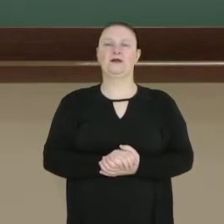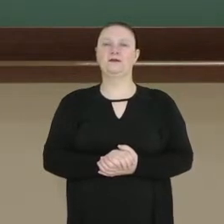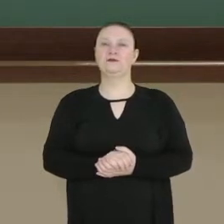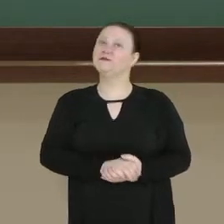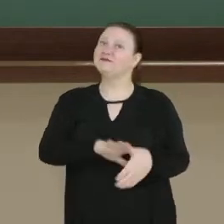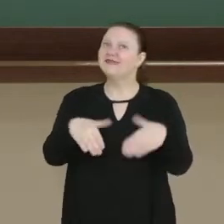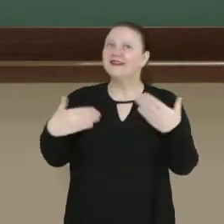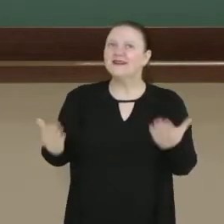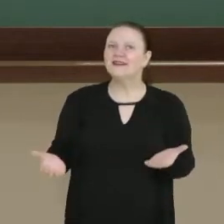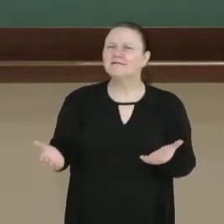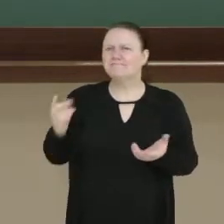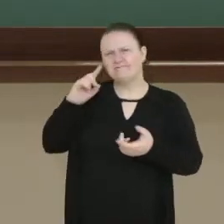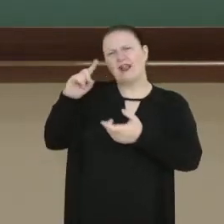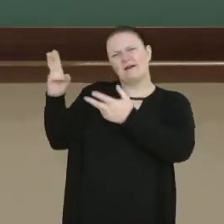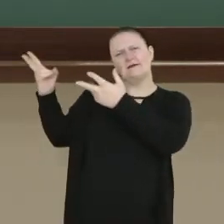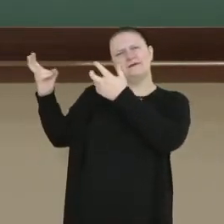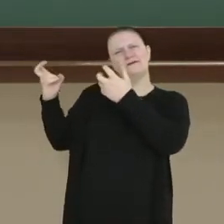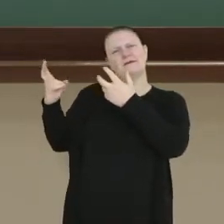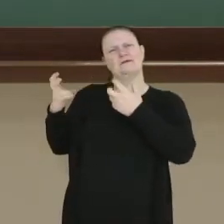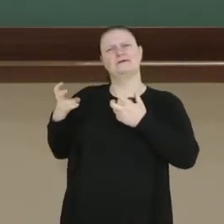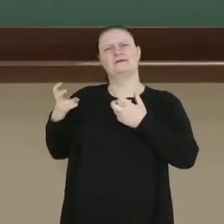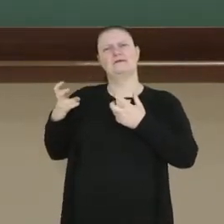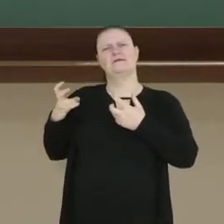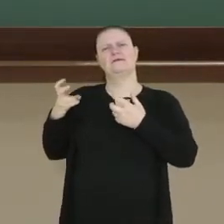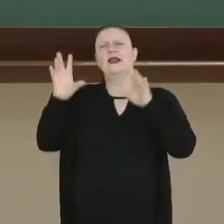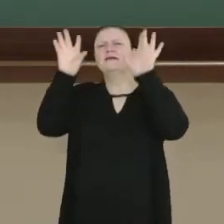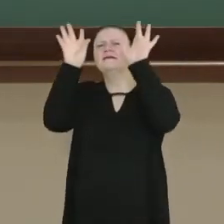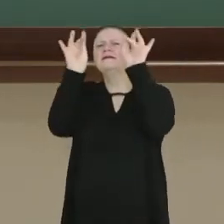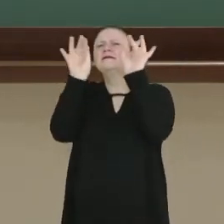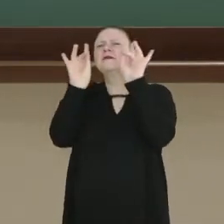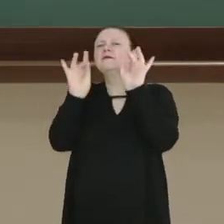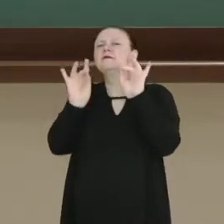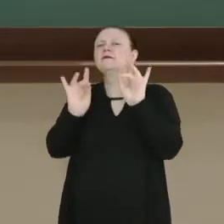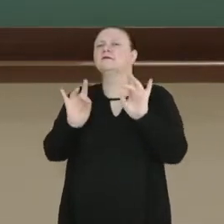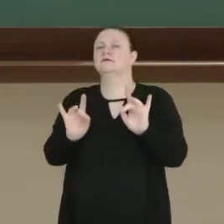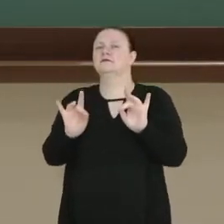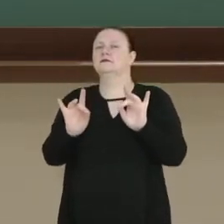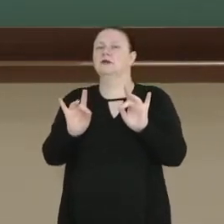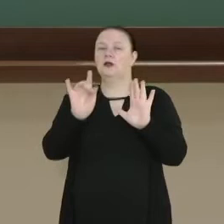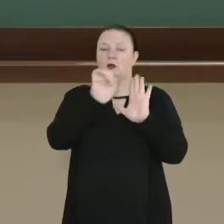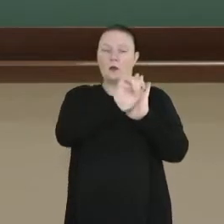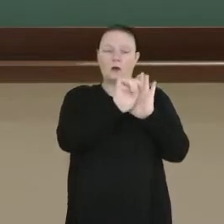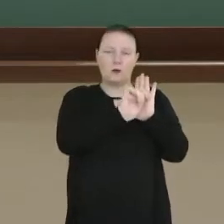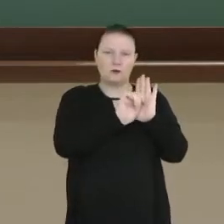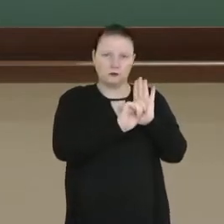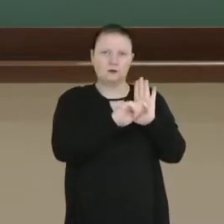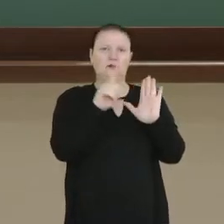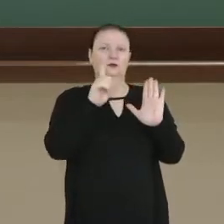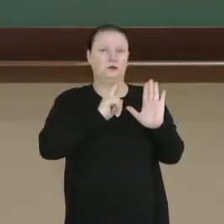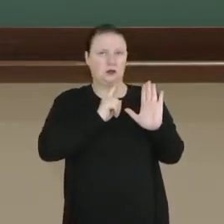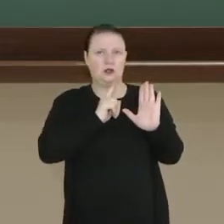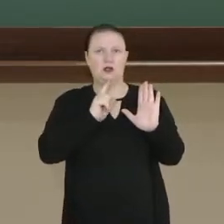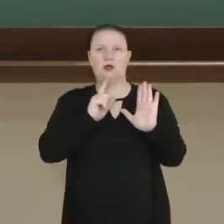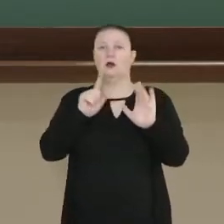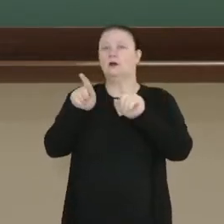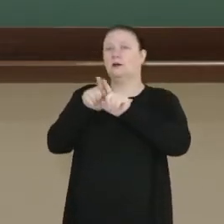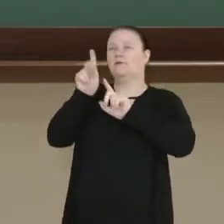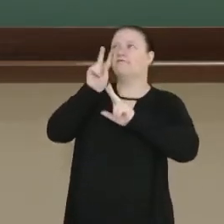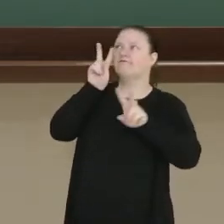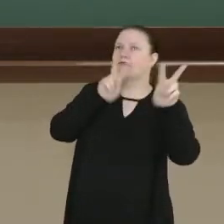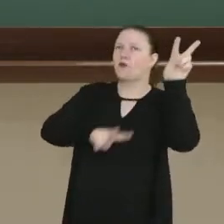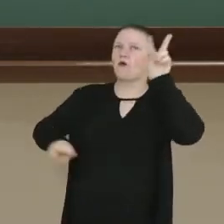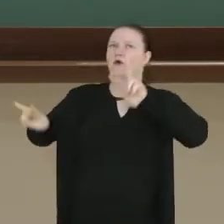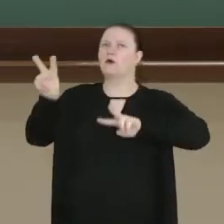E aí, você observou os detalhes, né? Tanto a parte escrita quanto a parte visual aqui